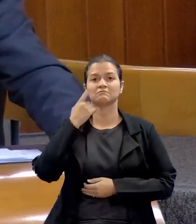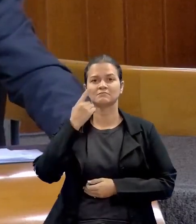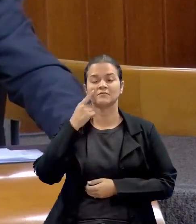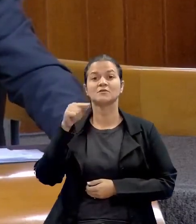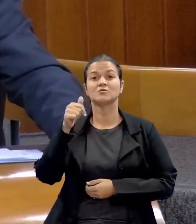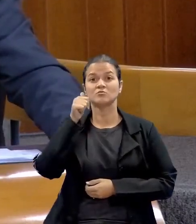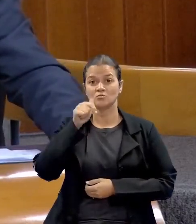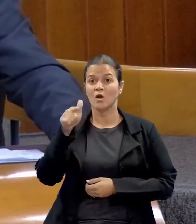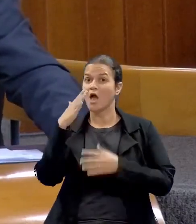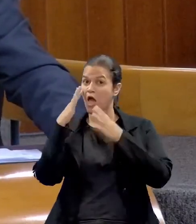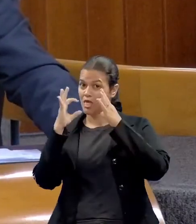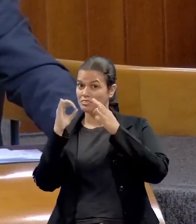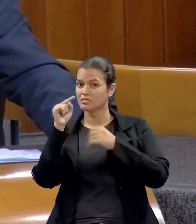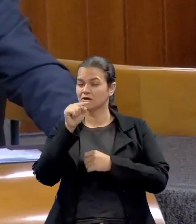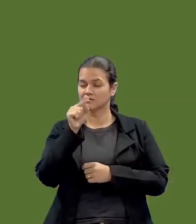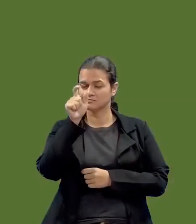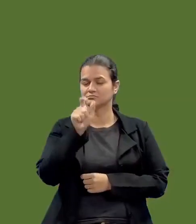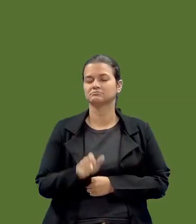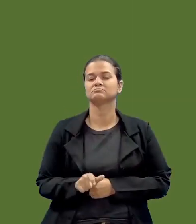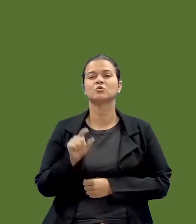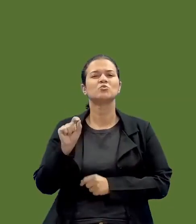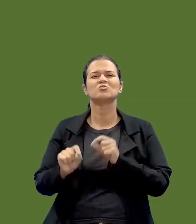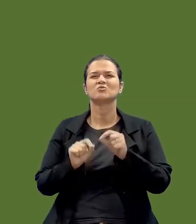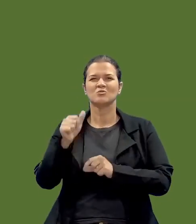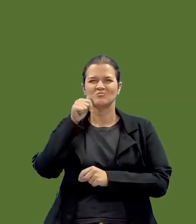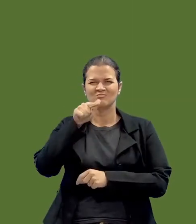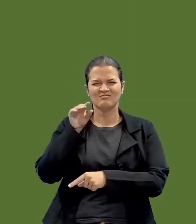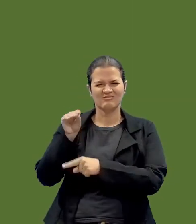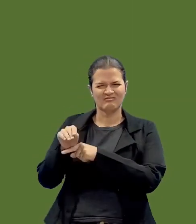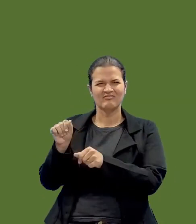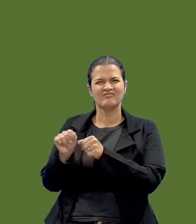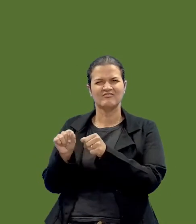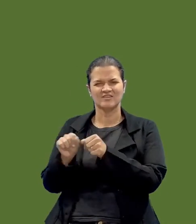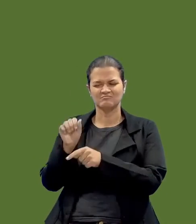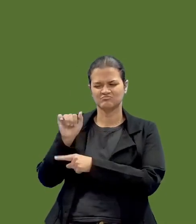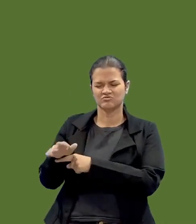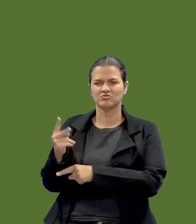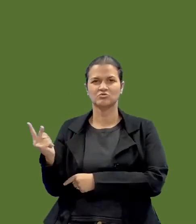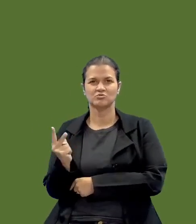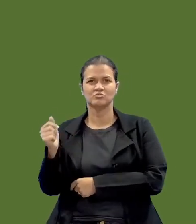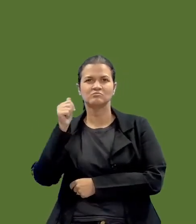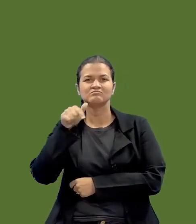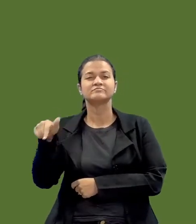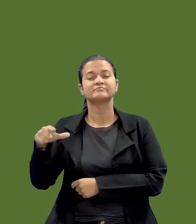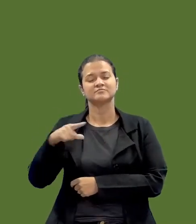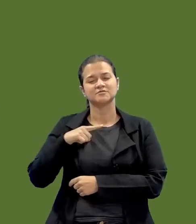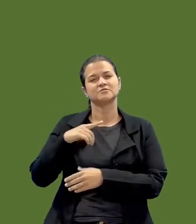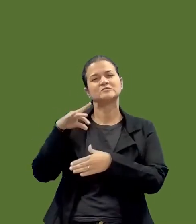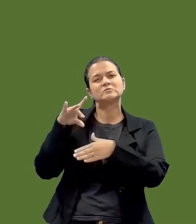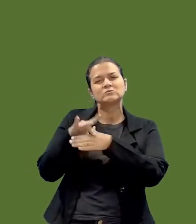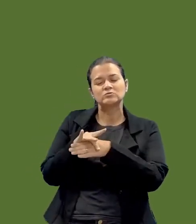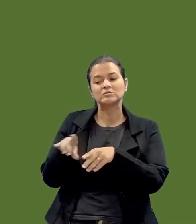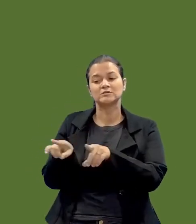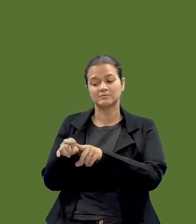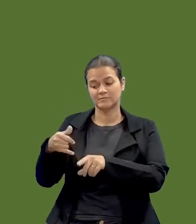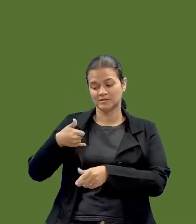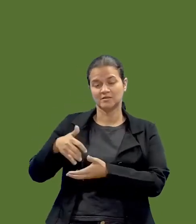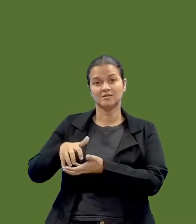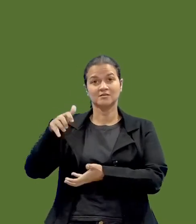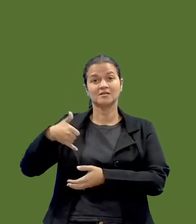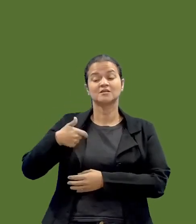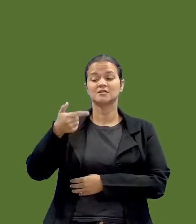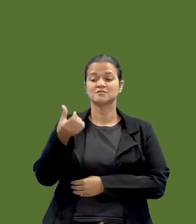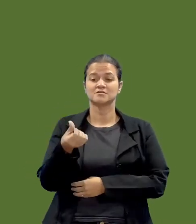Preste atenção o que essa cuidadora fazia com essas duas senhoras. Contra uma idosa de